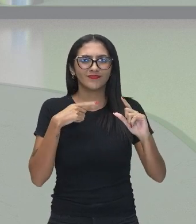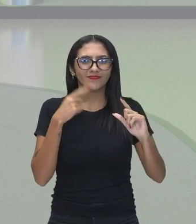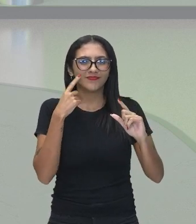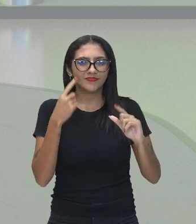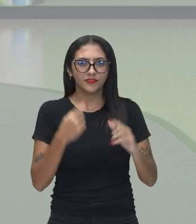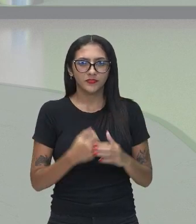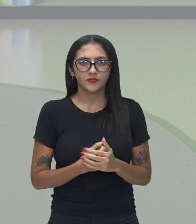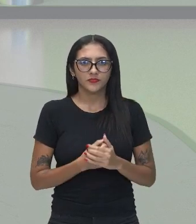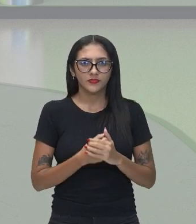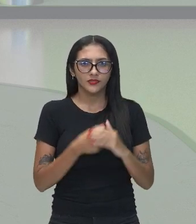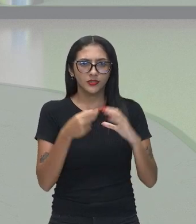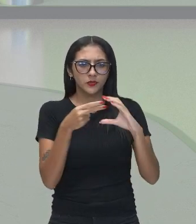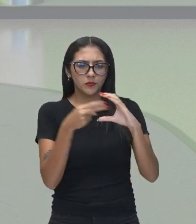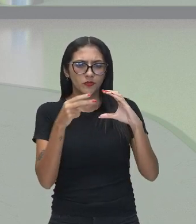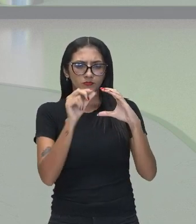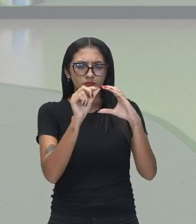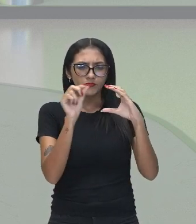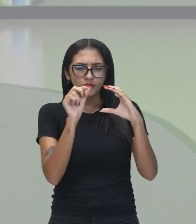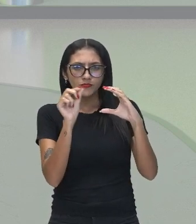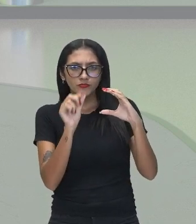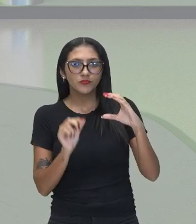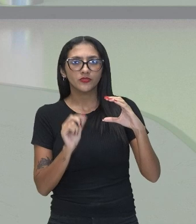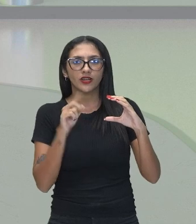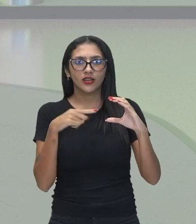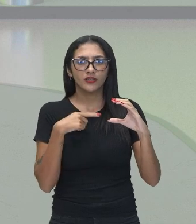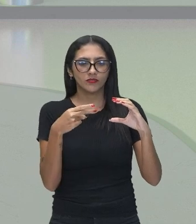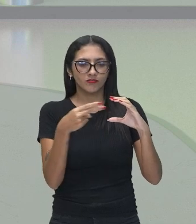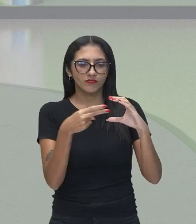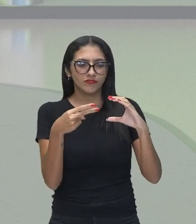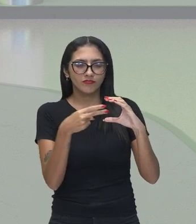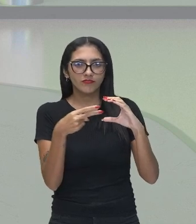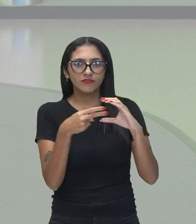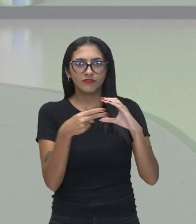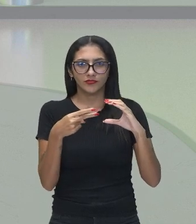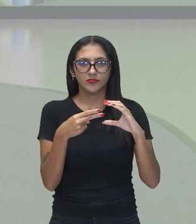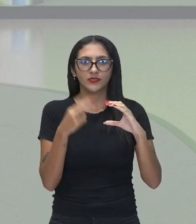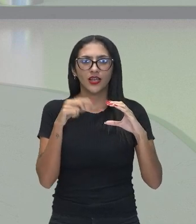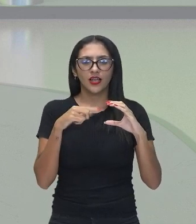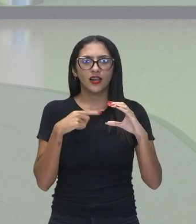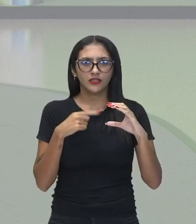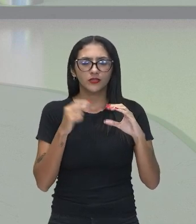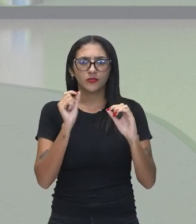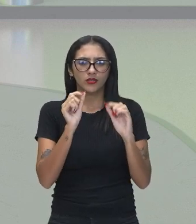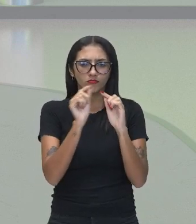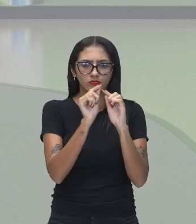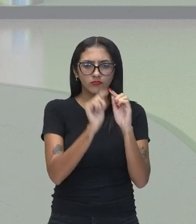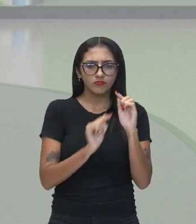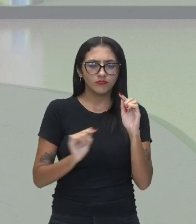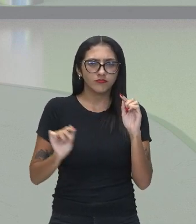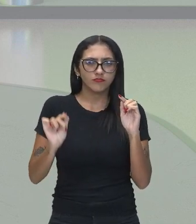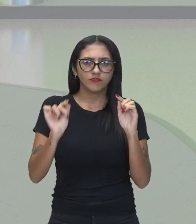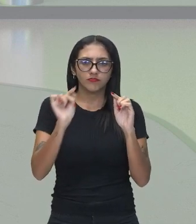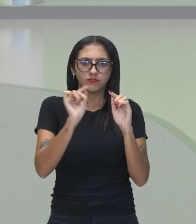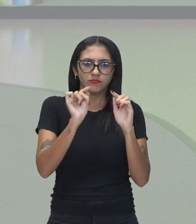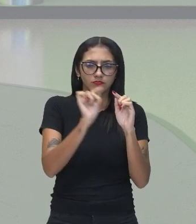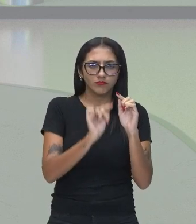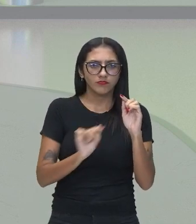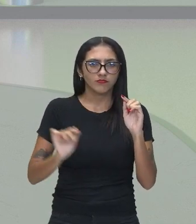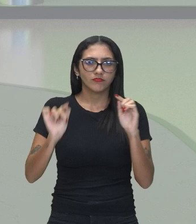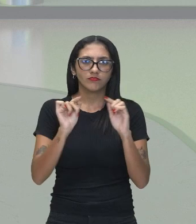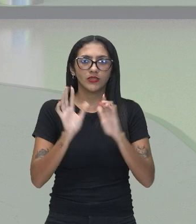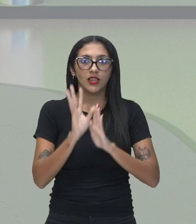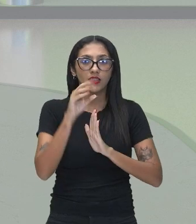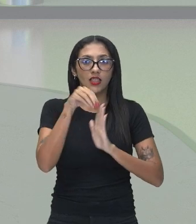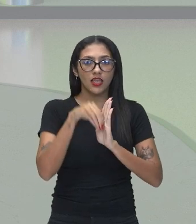esses pontilhados aqui são as ligações duplas e aí elas ficam girando o tempo todo aqui